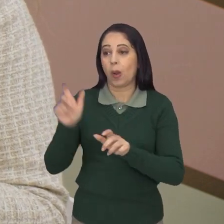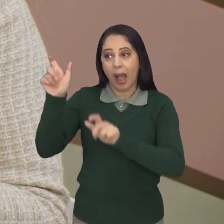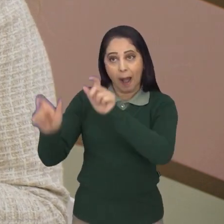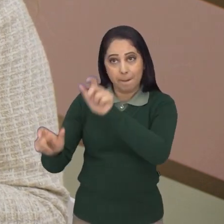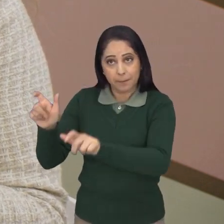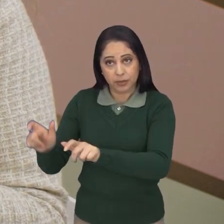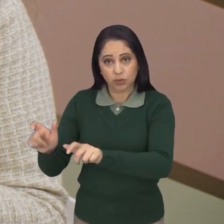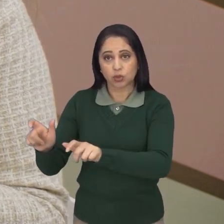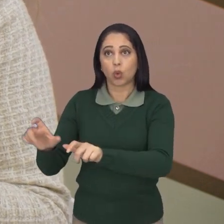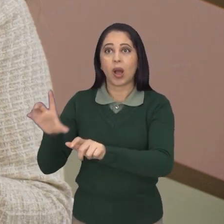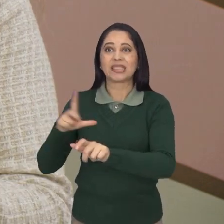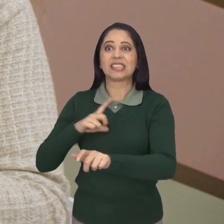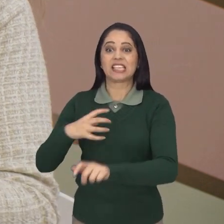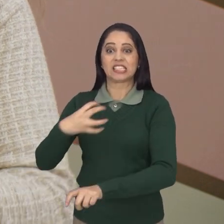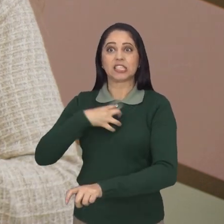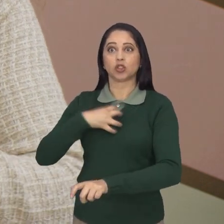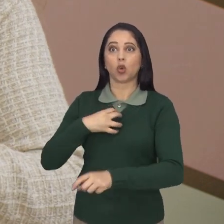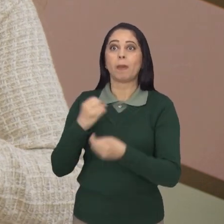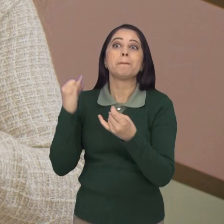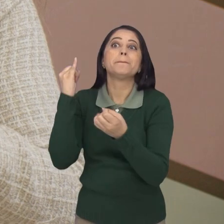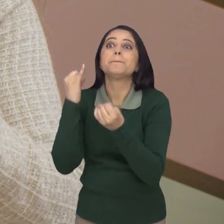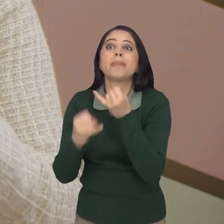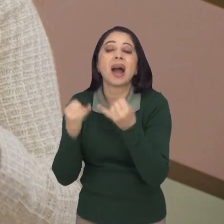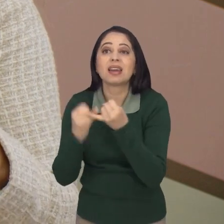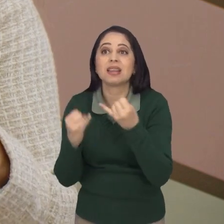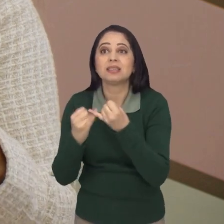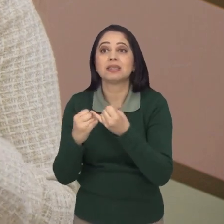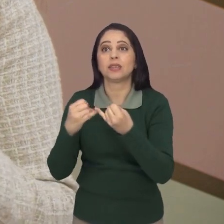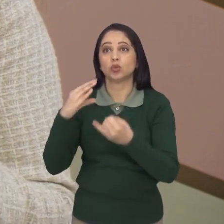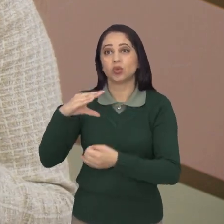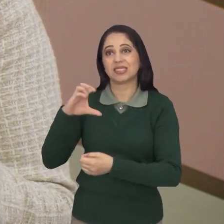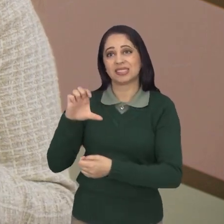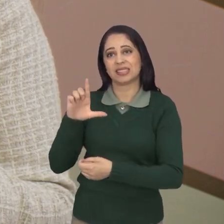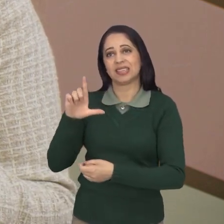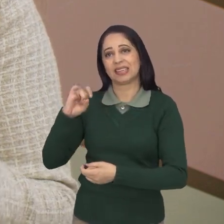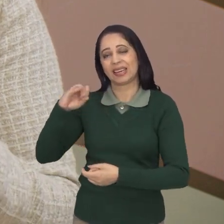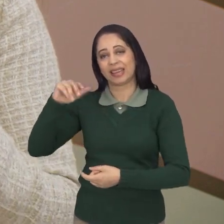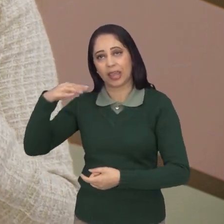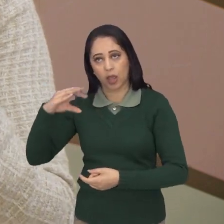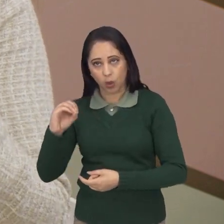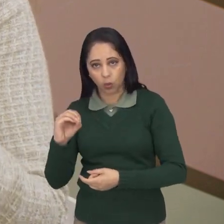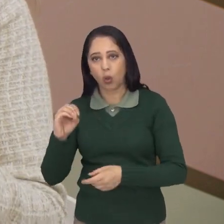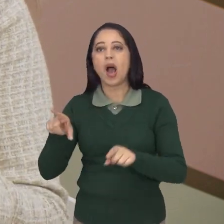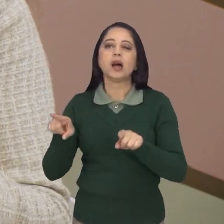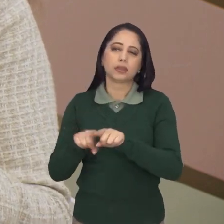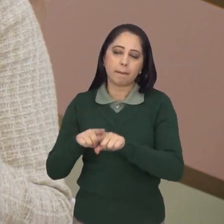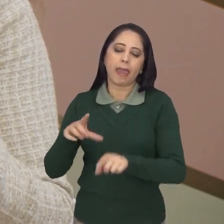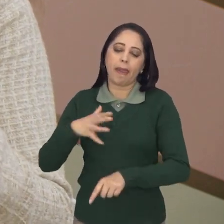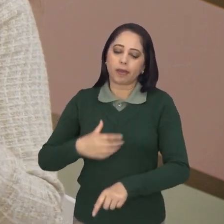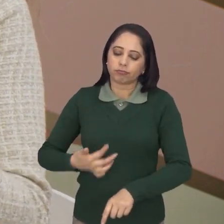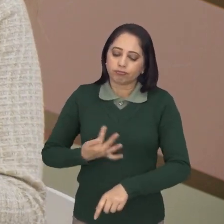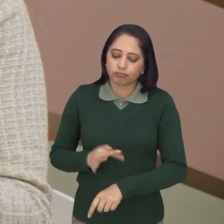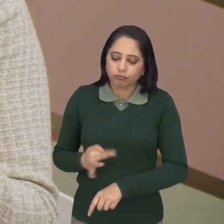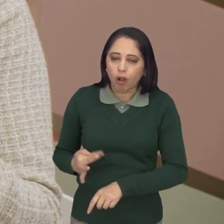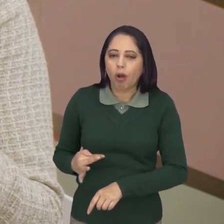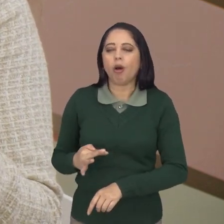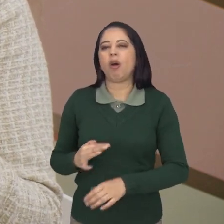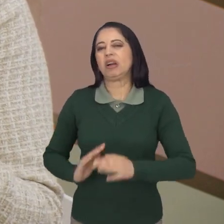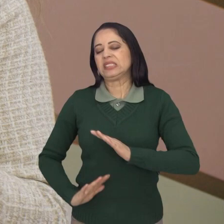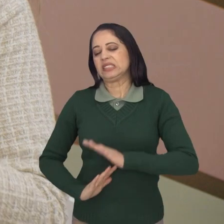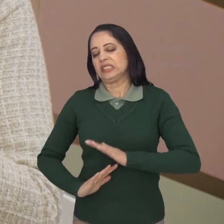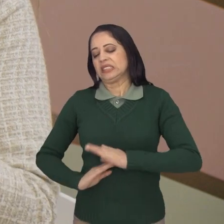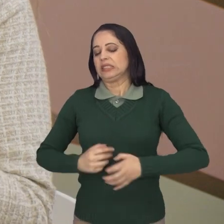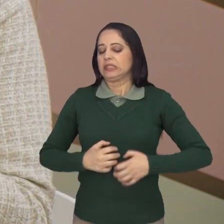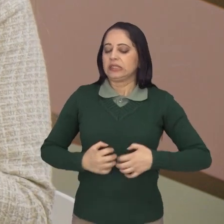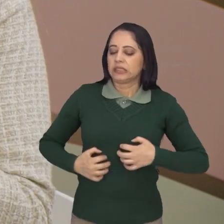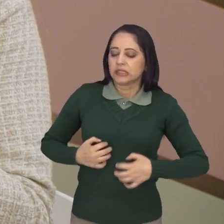é um paciente que tem sintomas muito parecidos com celíaco, né? Então, também tem sintoma intestinal, ele não reage bem, não tem uma boa